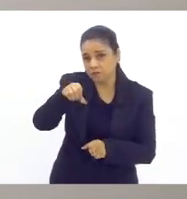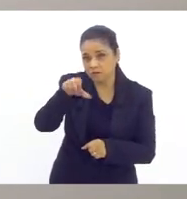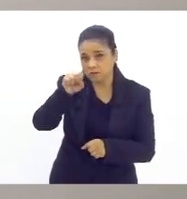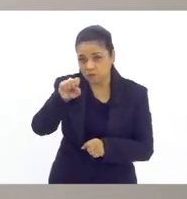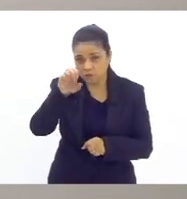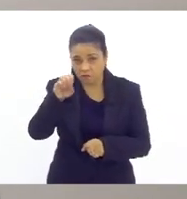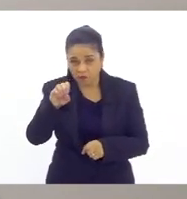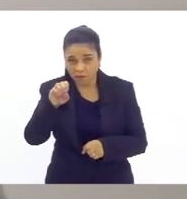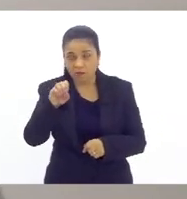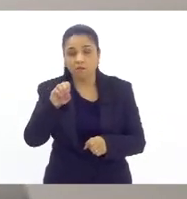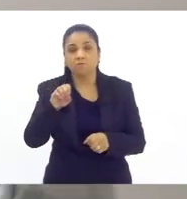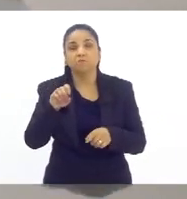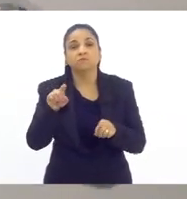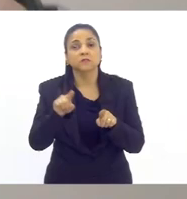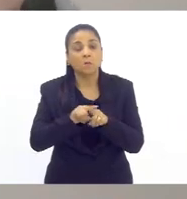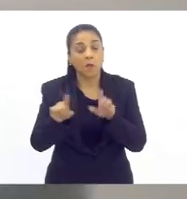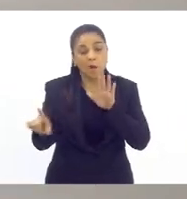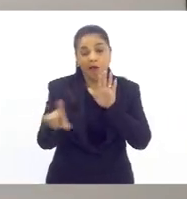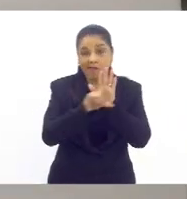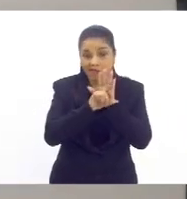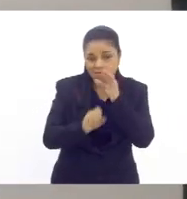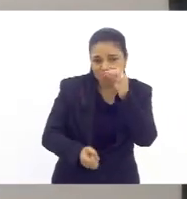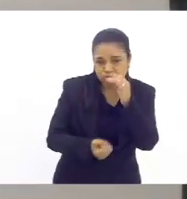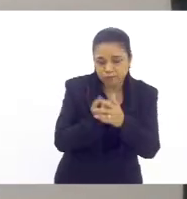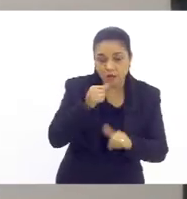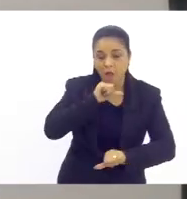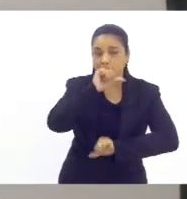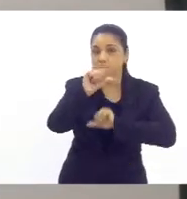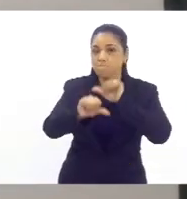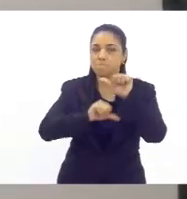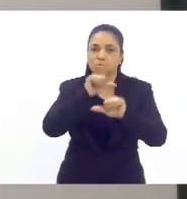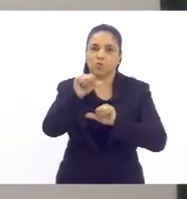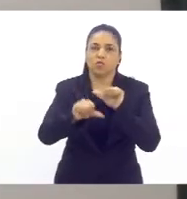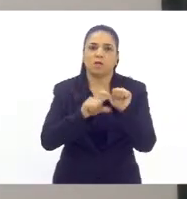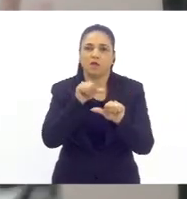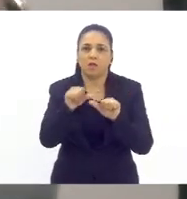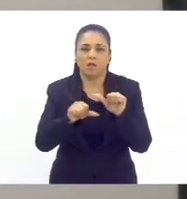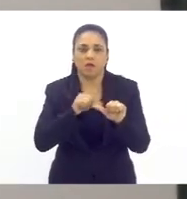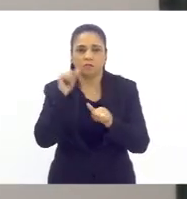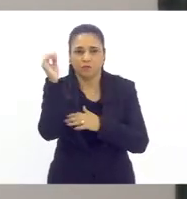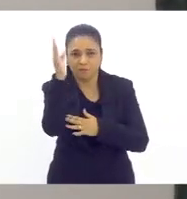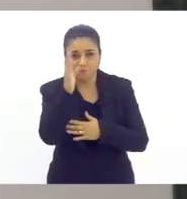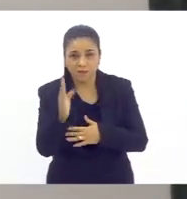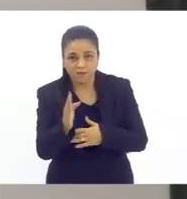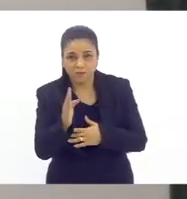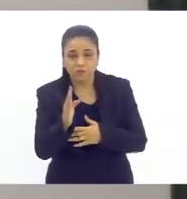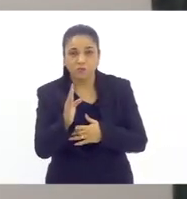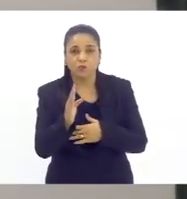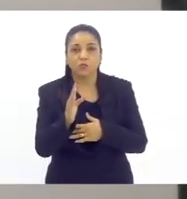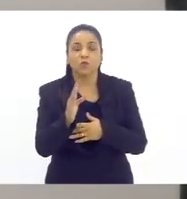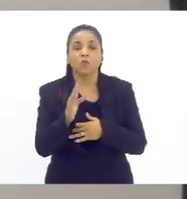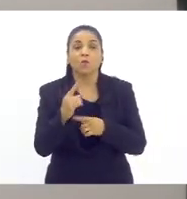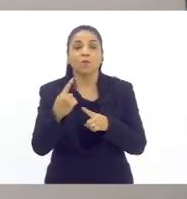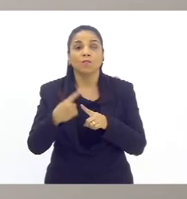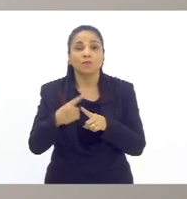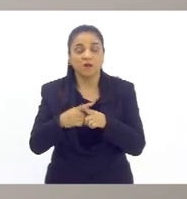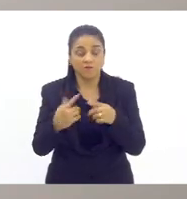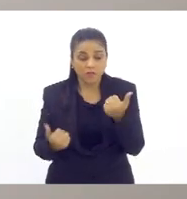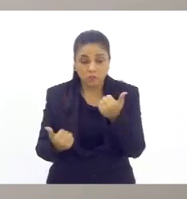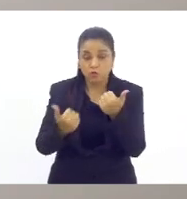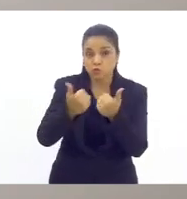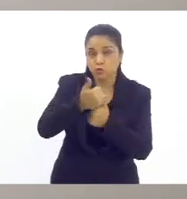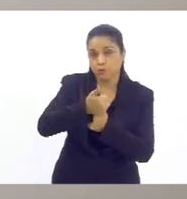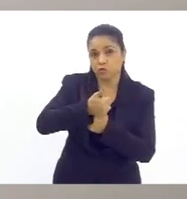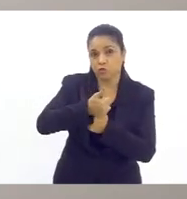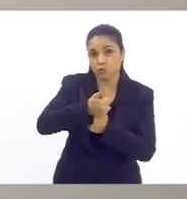era para ter sido uma lei que ia mudar o jogo no Brasil principalmente por conta desse acúmulo e porque ela vinha para substituir